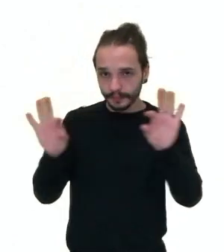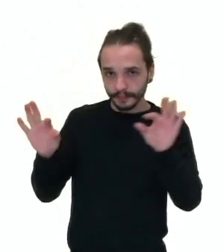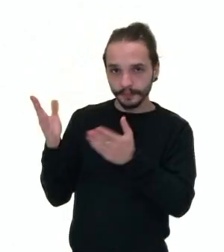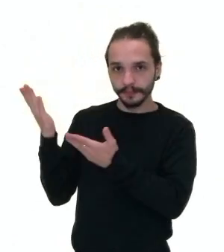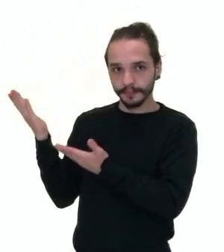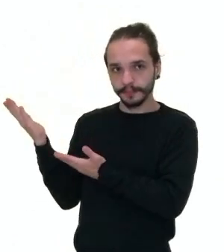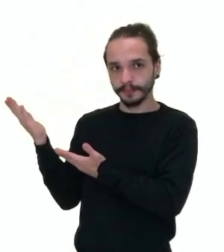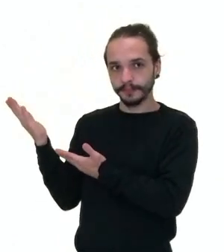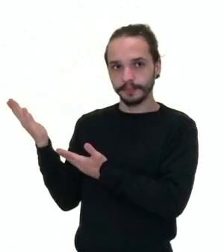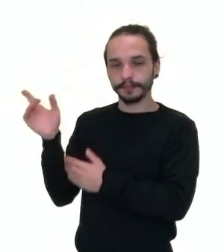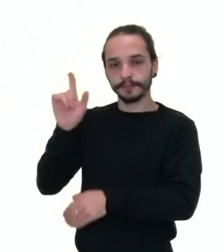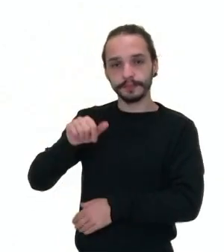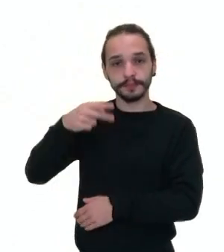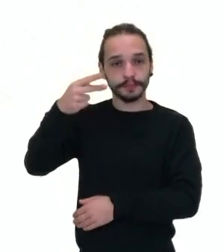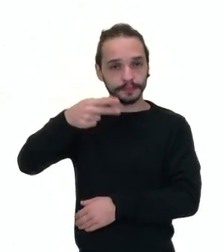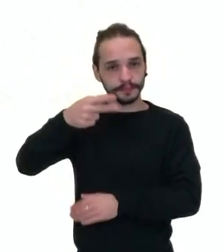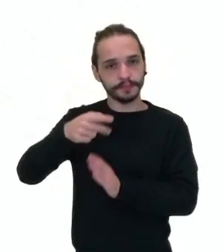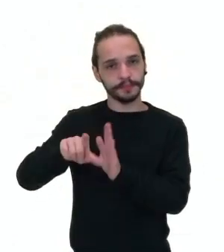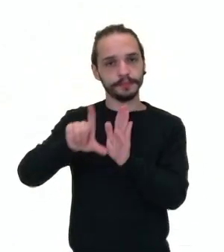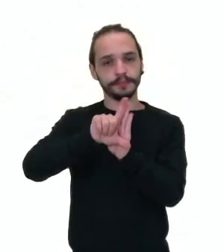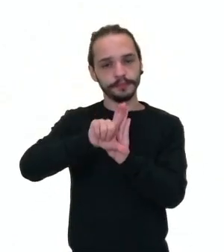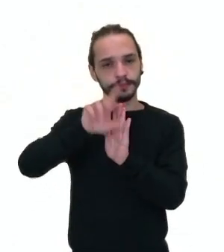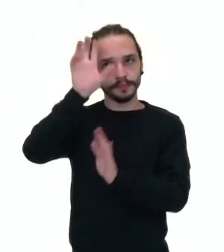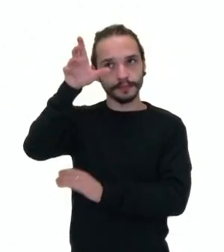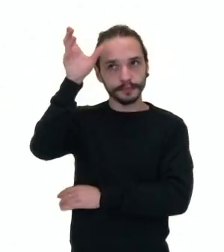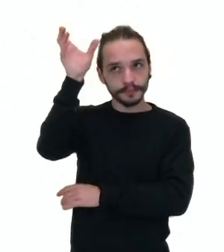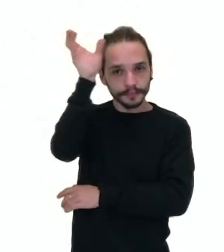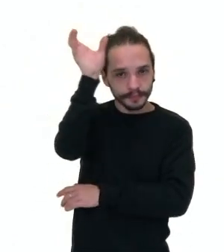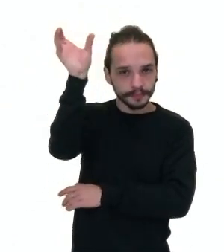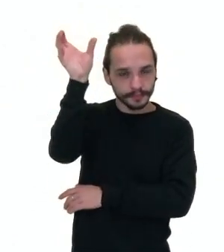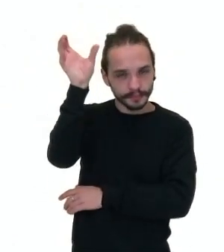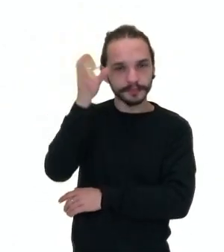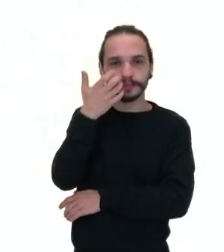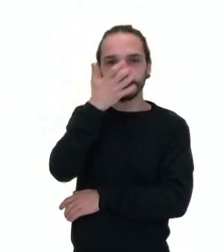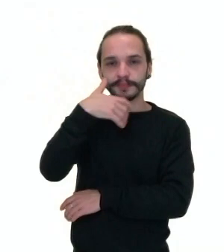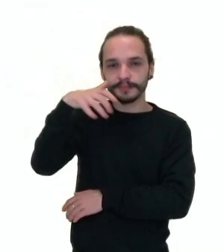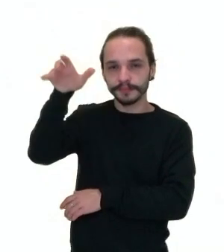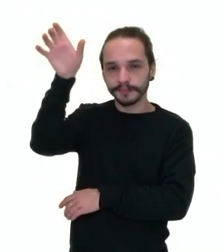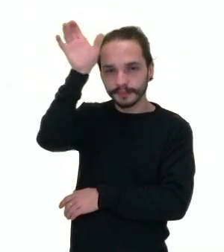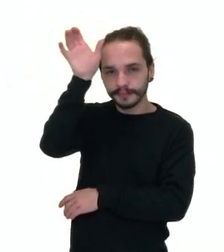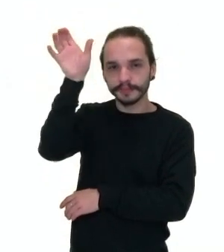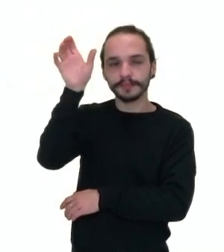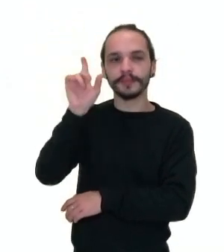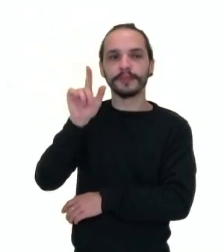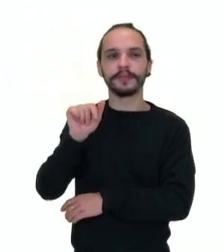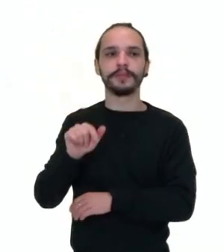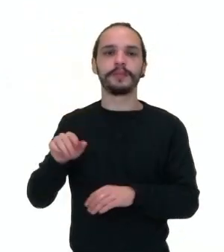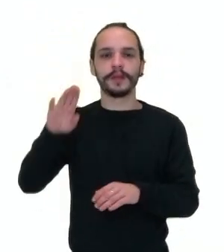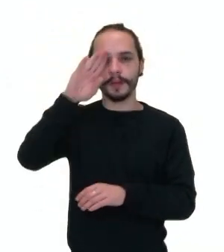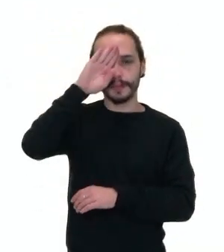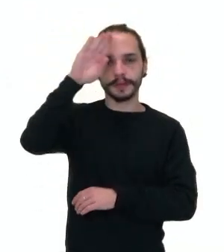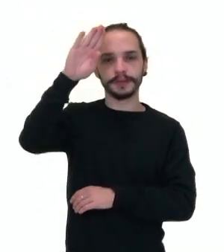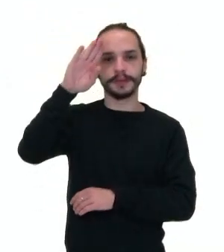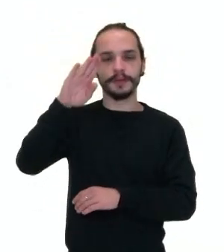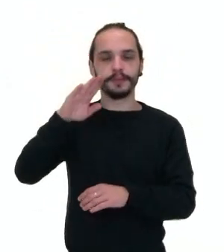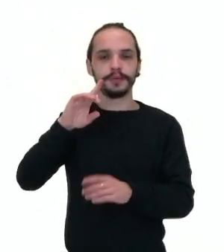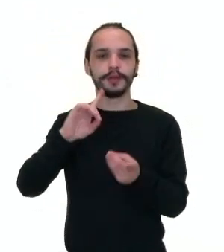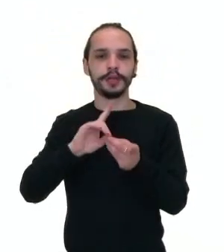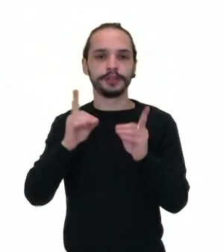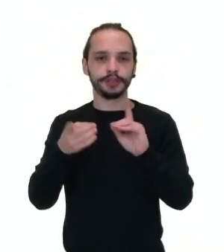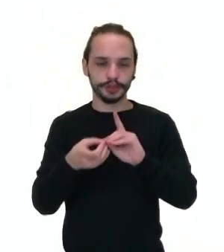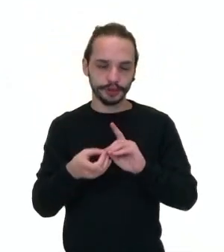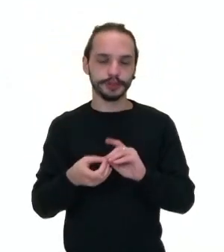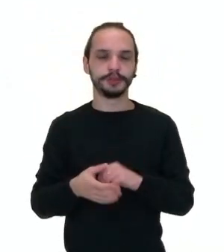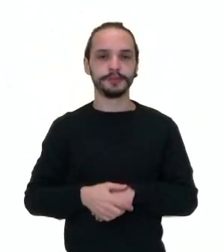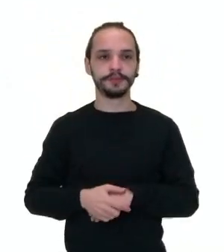vocês, ela é conhecida como a segunda lei de Newton, ou chamado princípio fundamental da dinâmica. Caso várias forças sejam